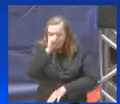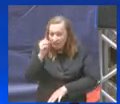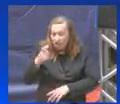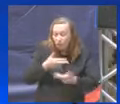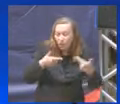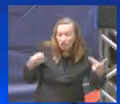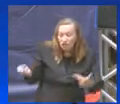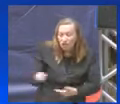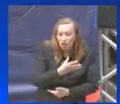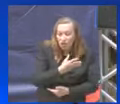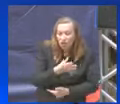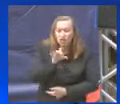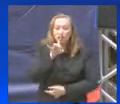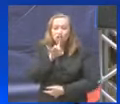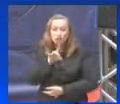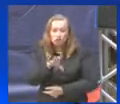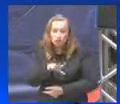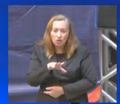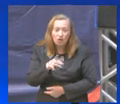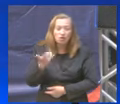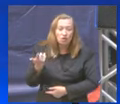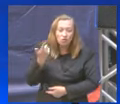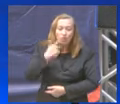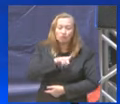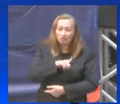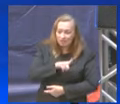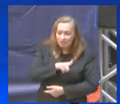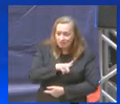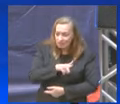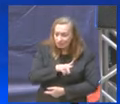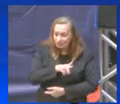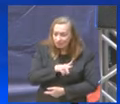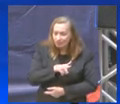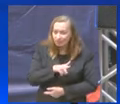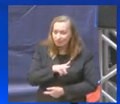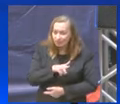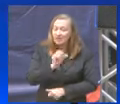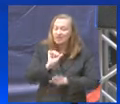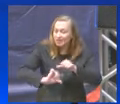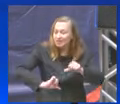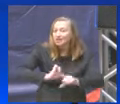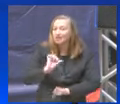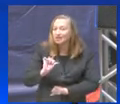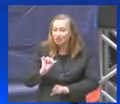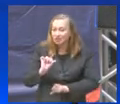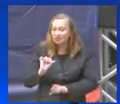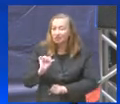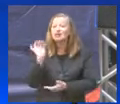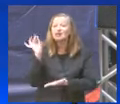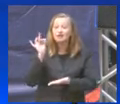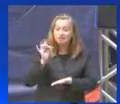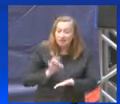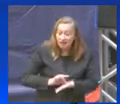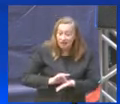novas. E é só assim que nós conseguimos gerar transformações reais na vida das